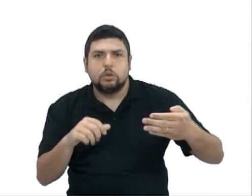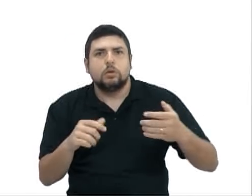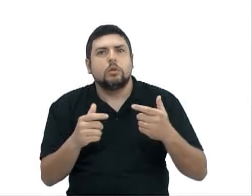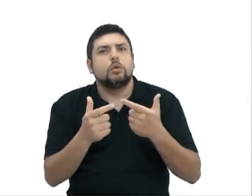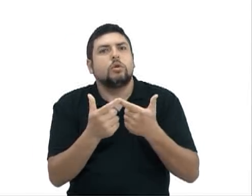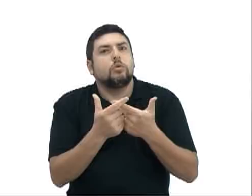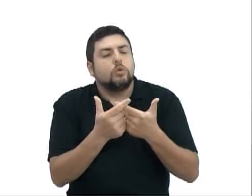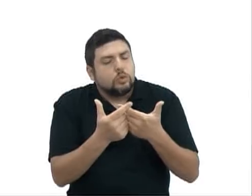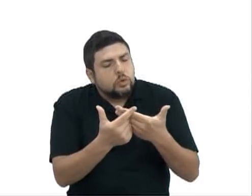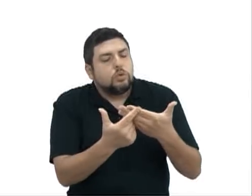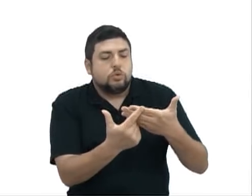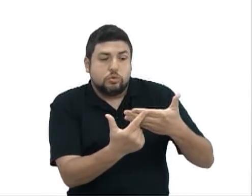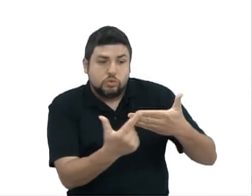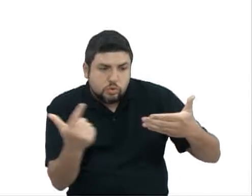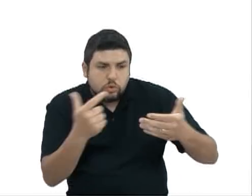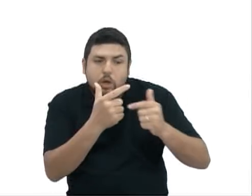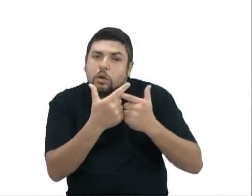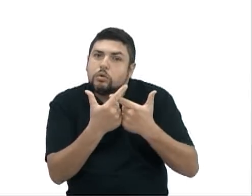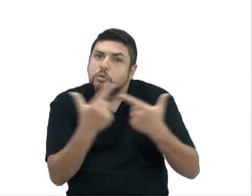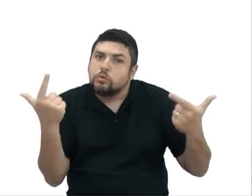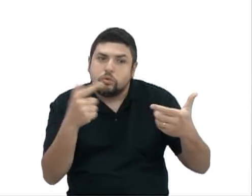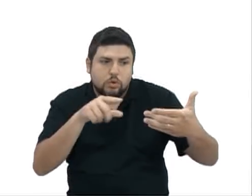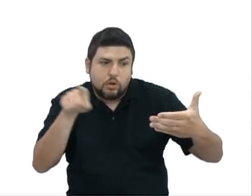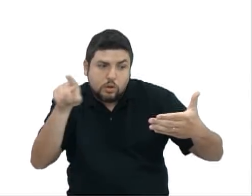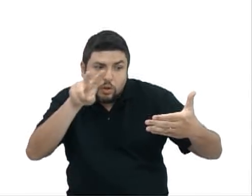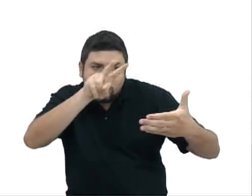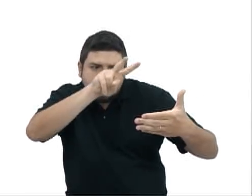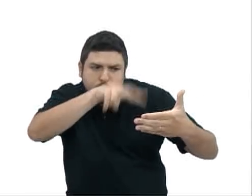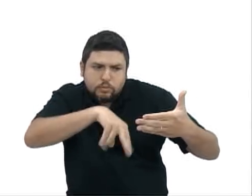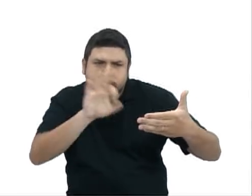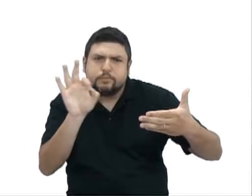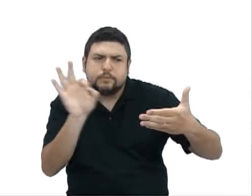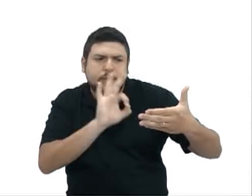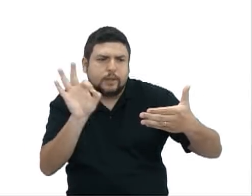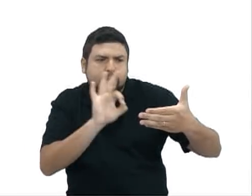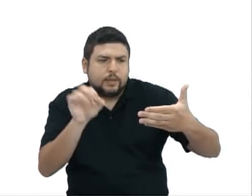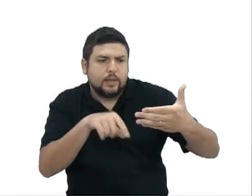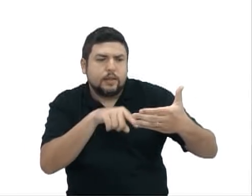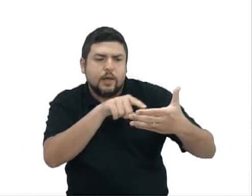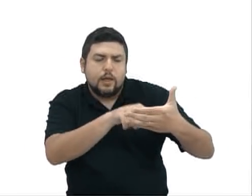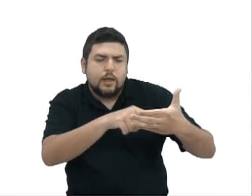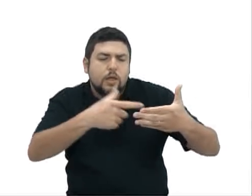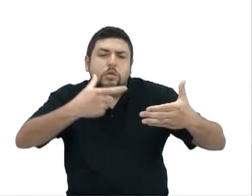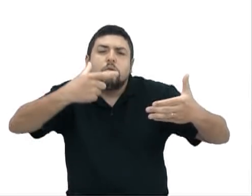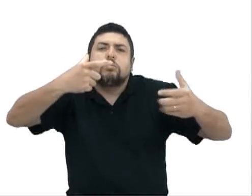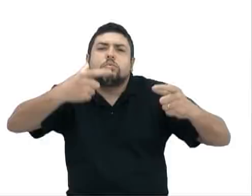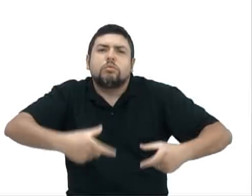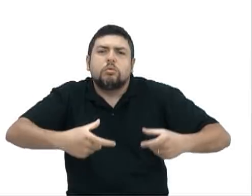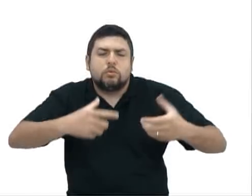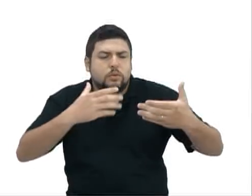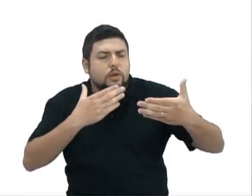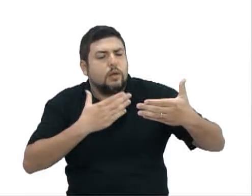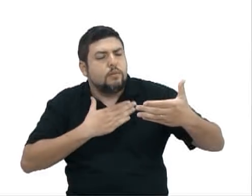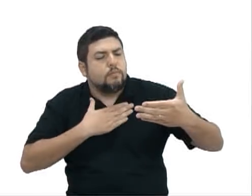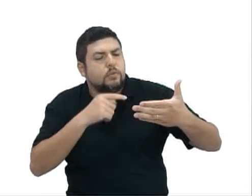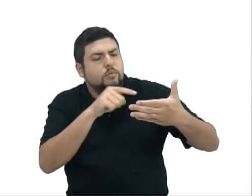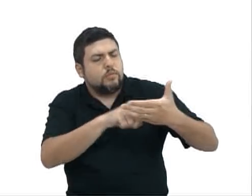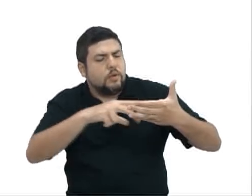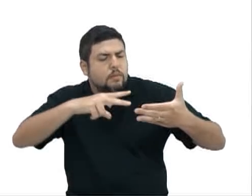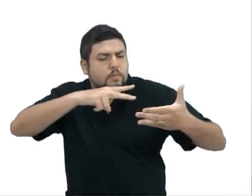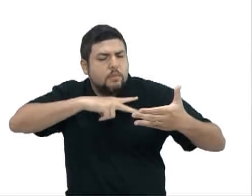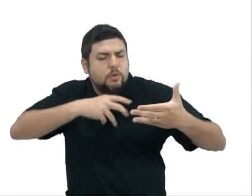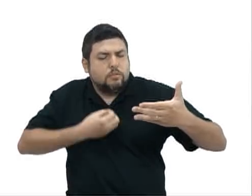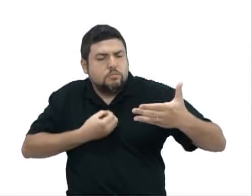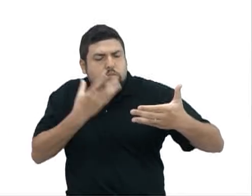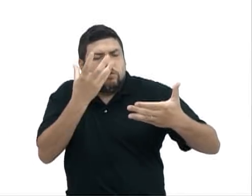nada. Poxa, aqui é o único espaço que eu tenho e que é só meu. Escrevo só as minhas coisas íntimas. Não